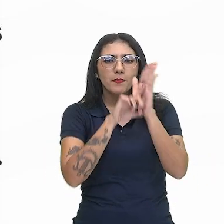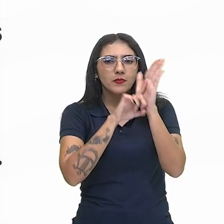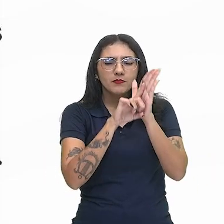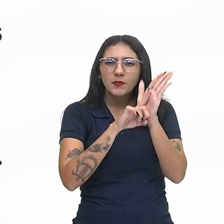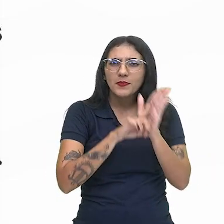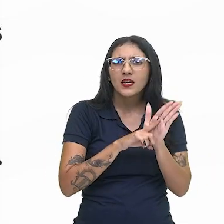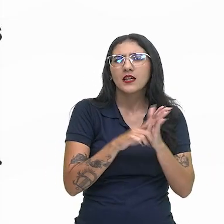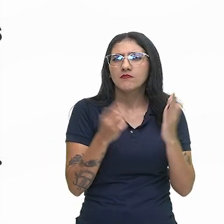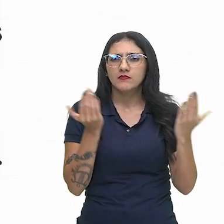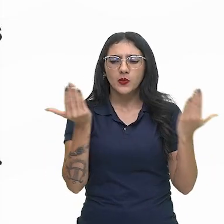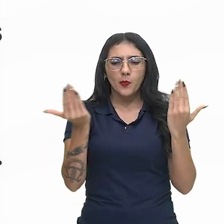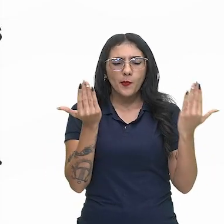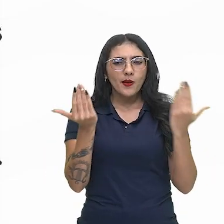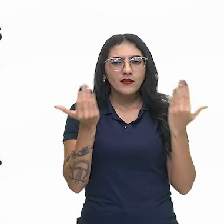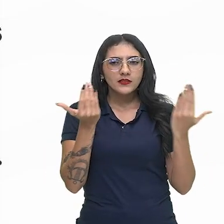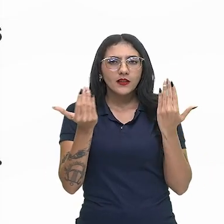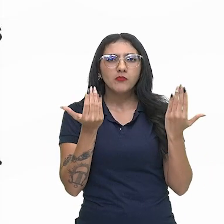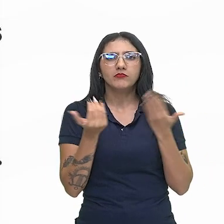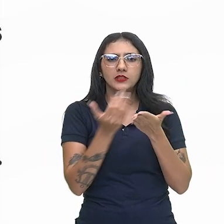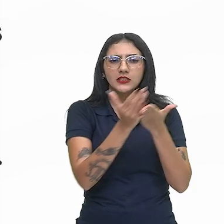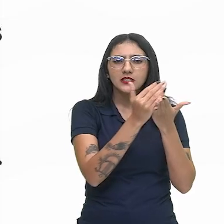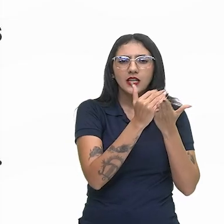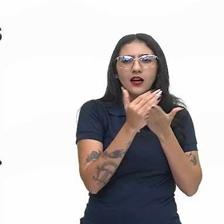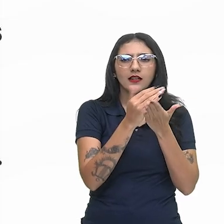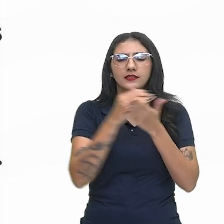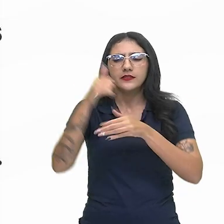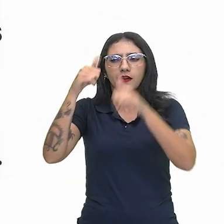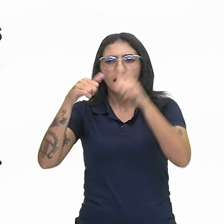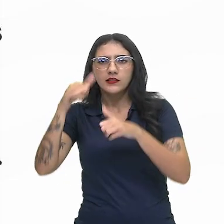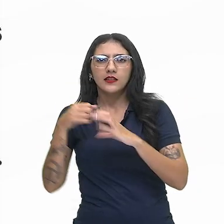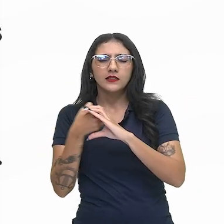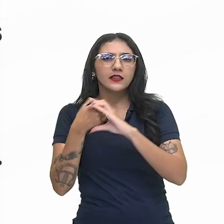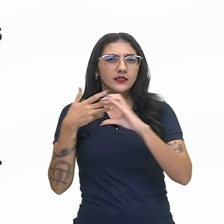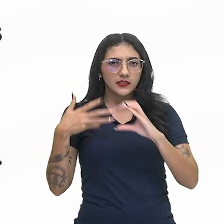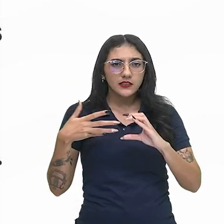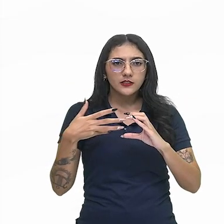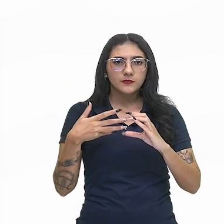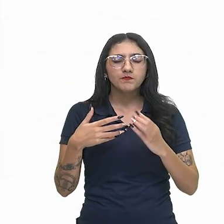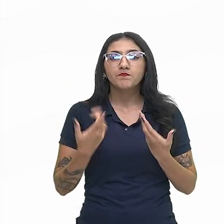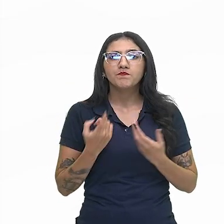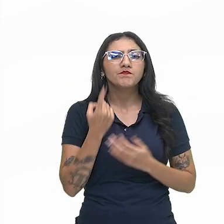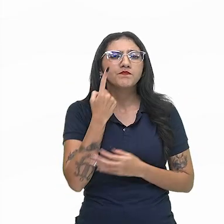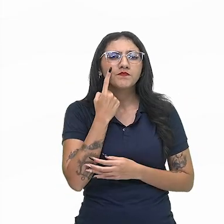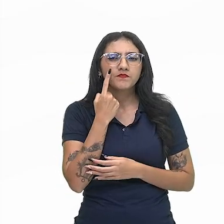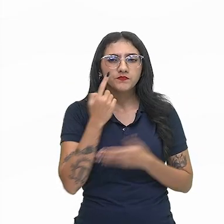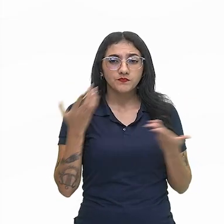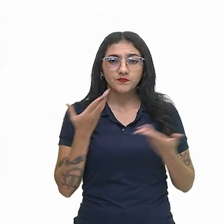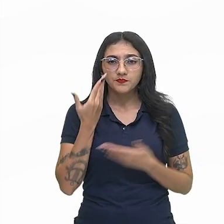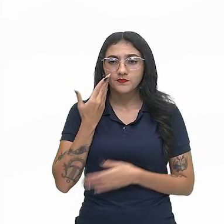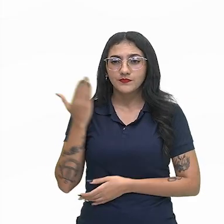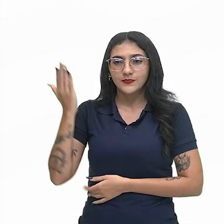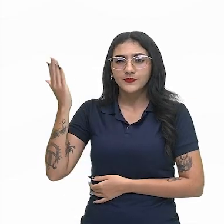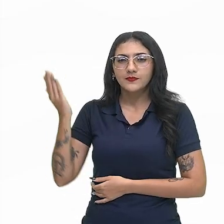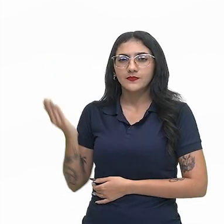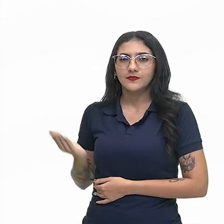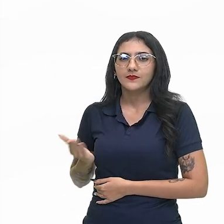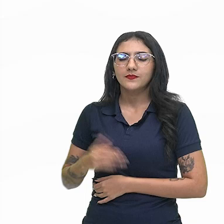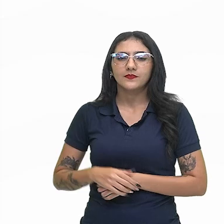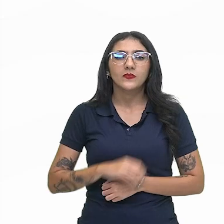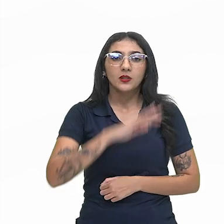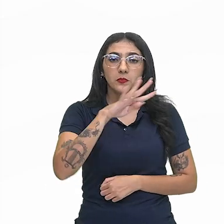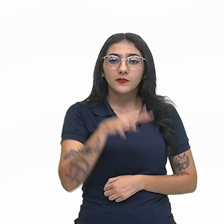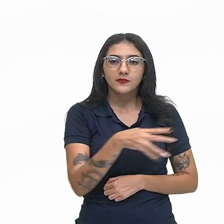essa comparação de dados e análises sociais? Vamos olhar aqui numa tabela, na prática,